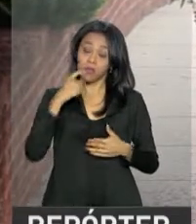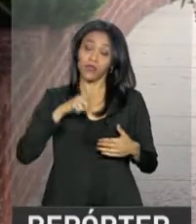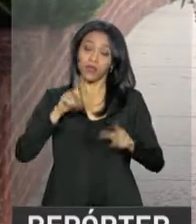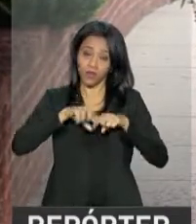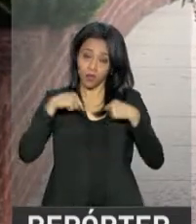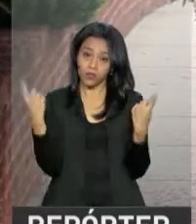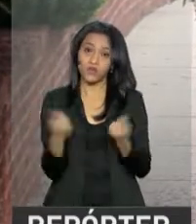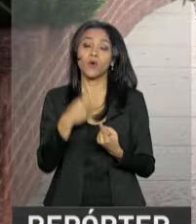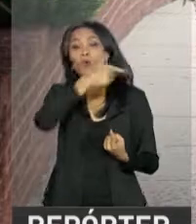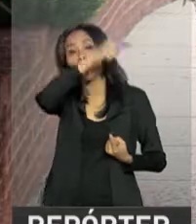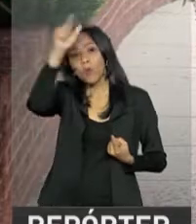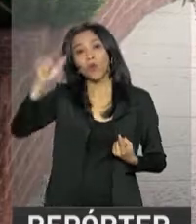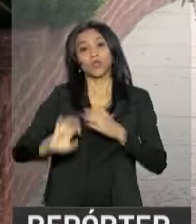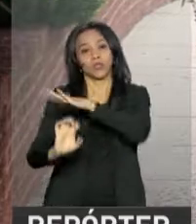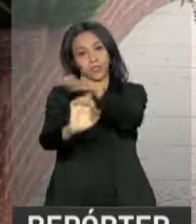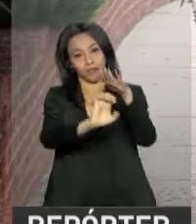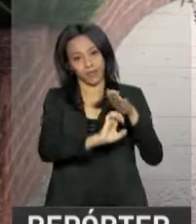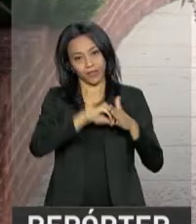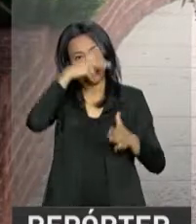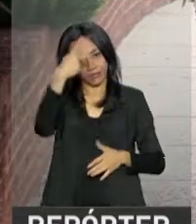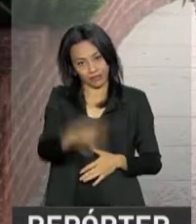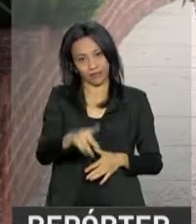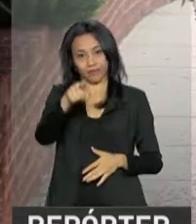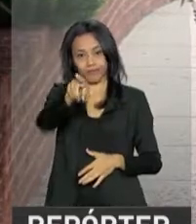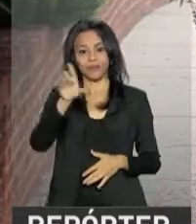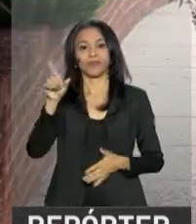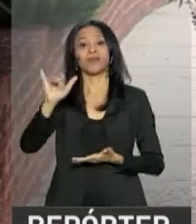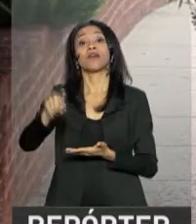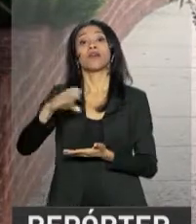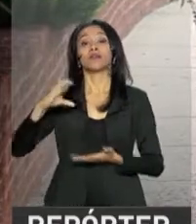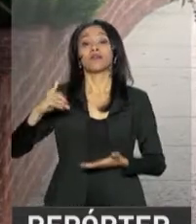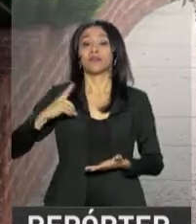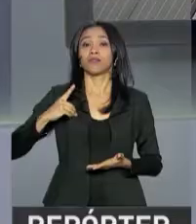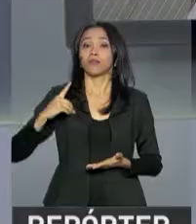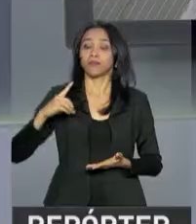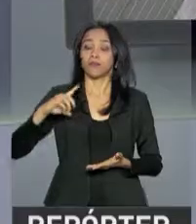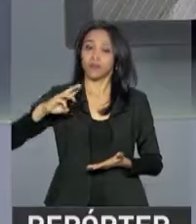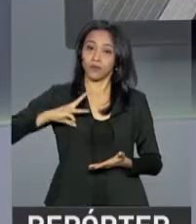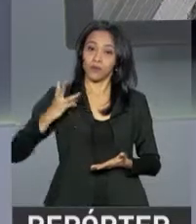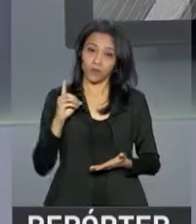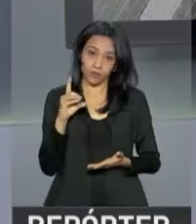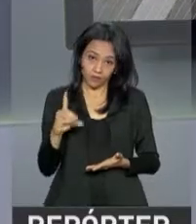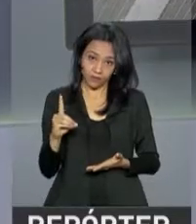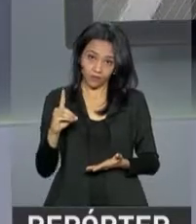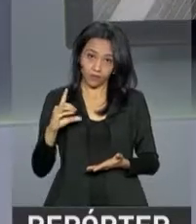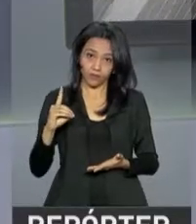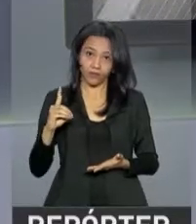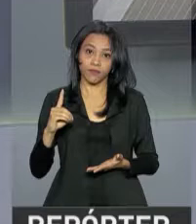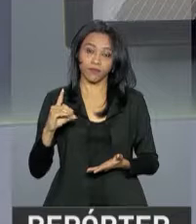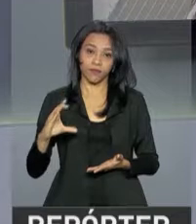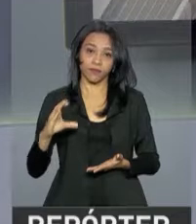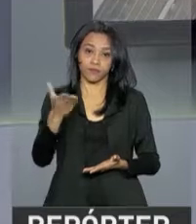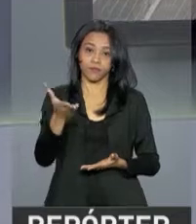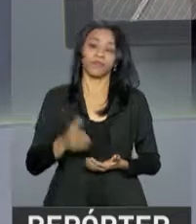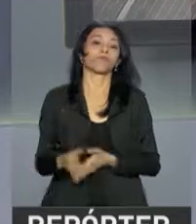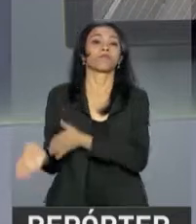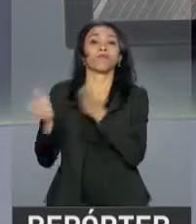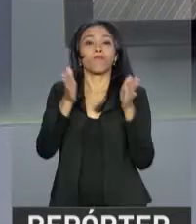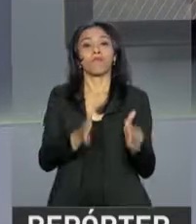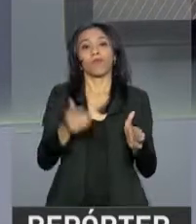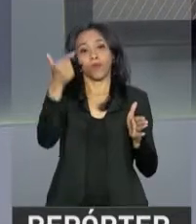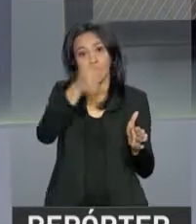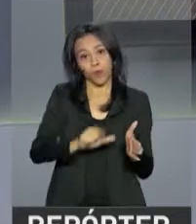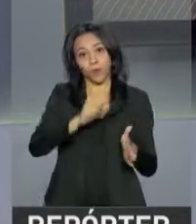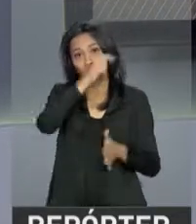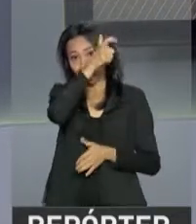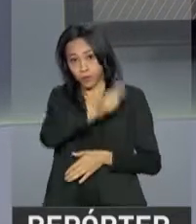investidores estrangeiros. De Washington, nos Estados Unidos, Paola De Orte. O ministro das Relações Exteriores, Aloysio